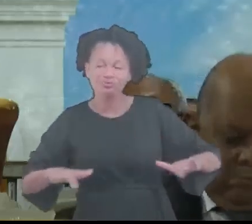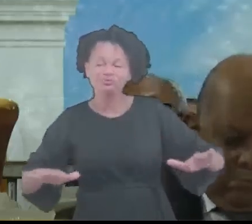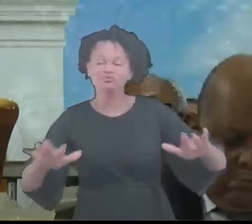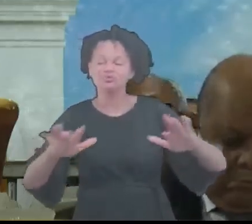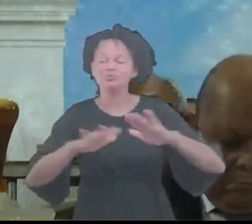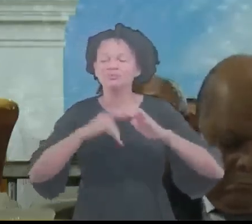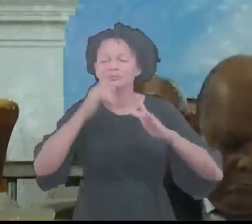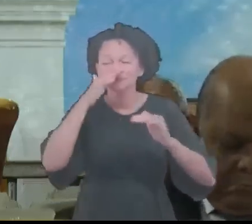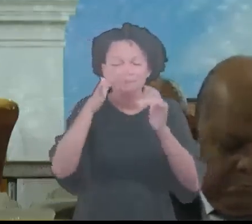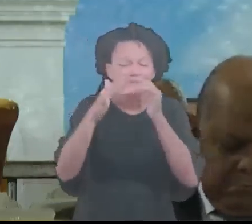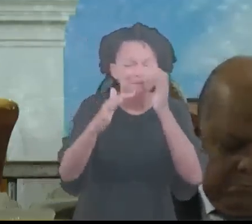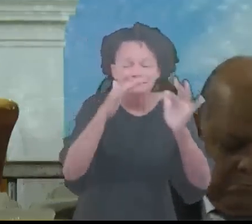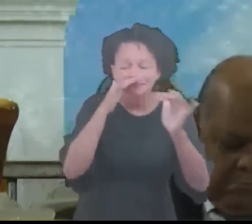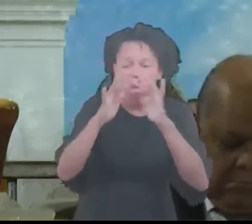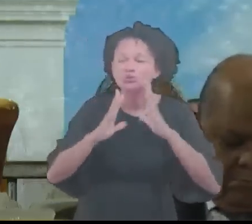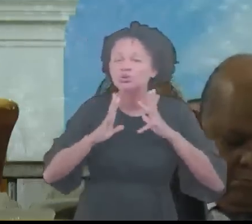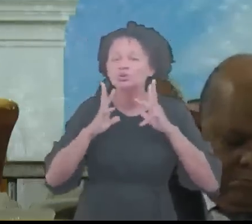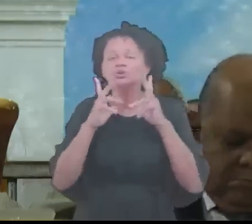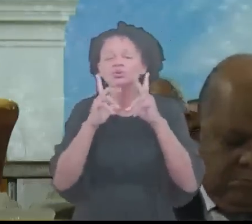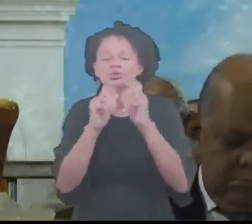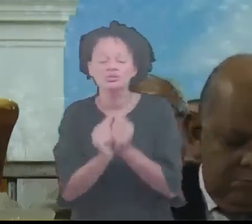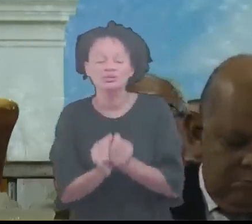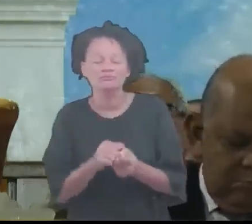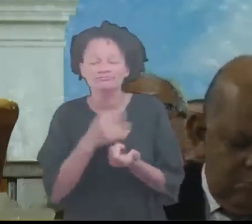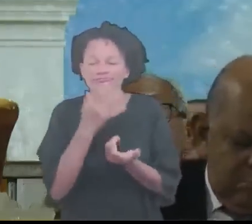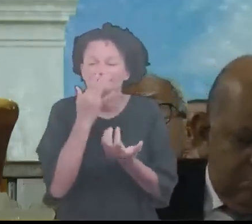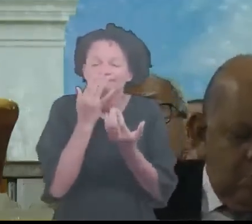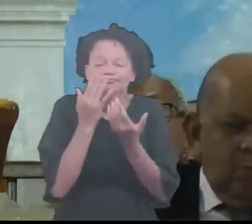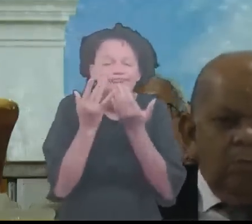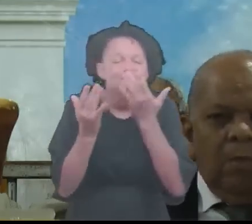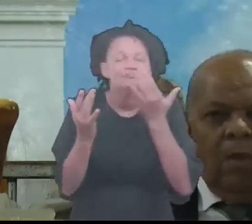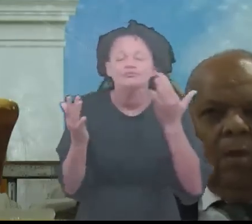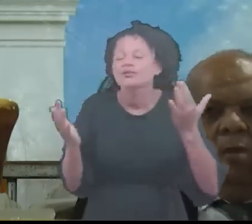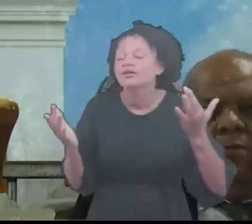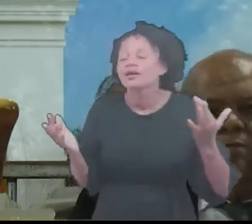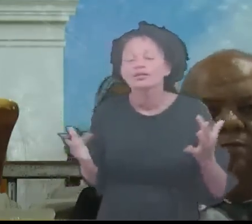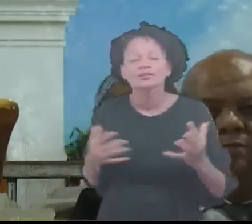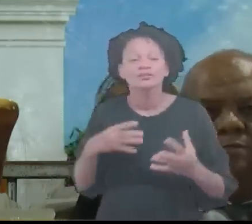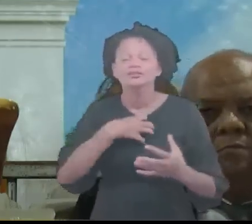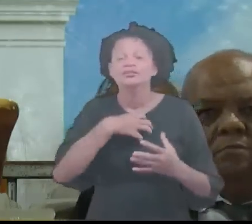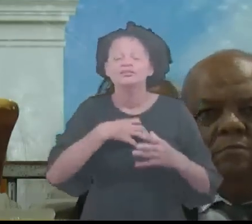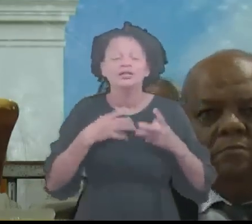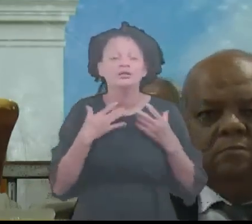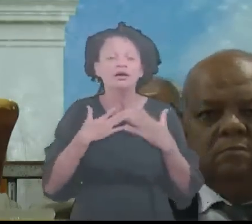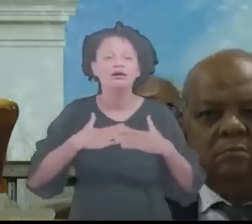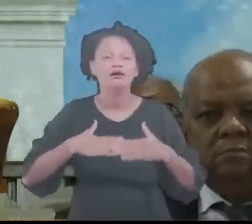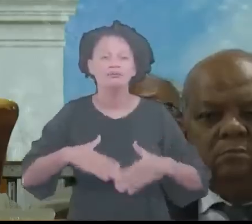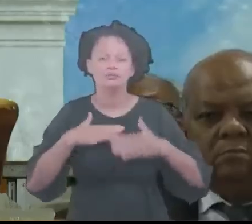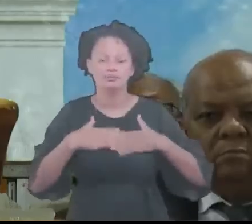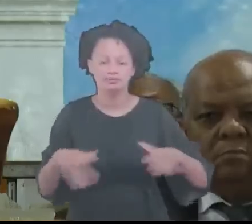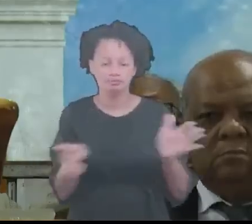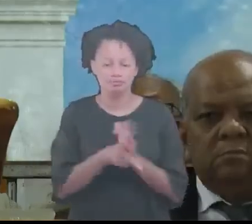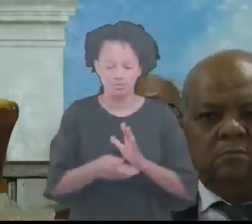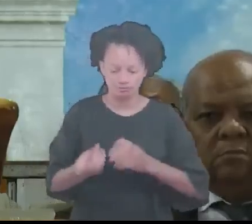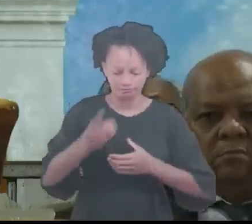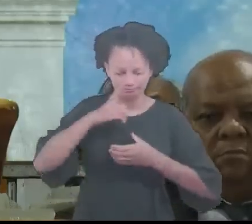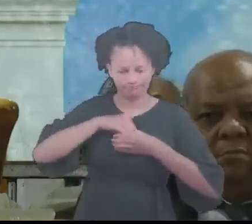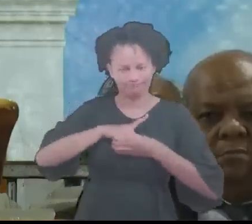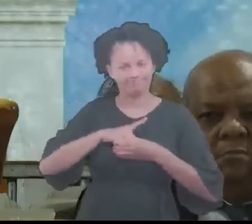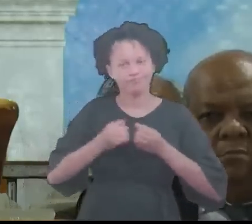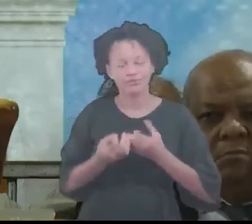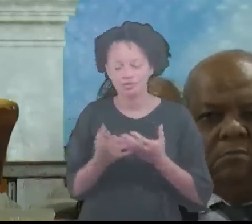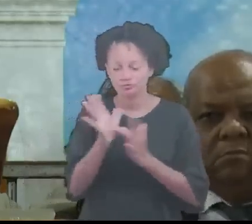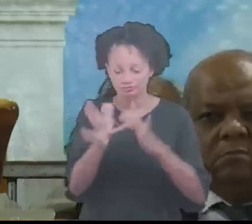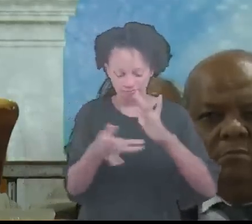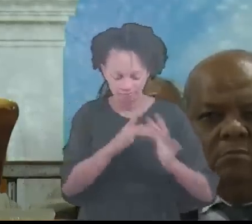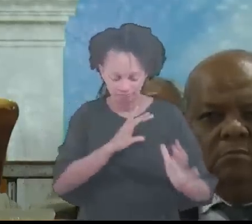sente o perfume, todo mundo sente o odor, todo mundo sente o cheiro suave do saquitel de mirra, que é